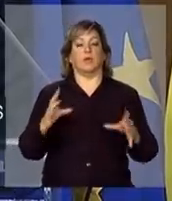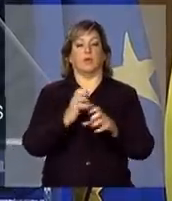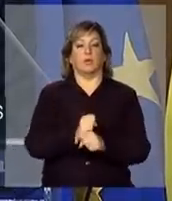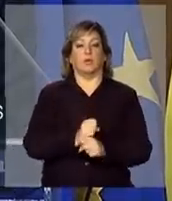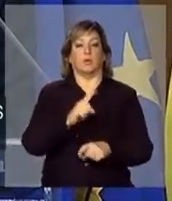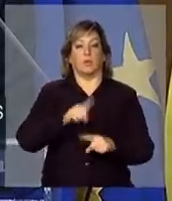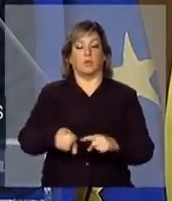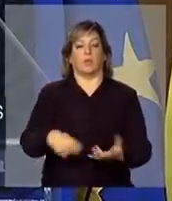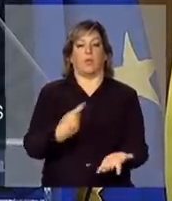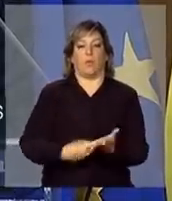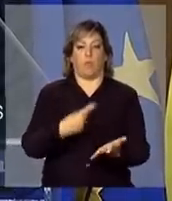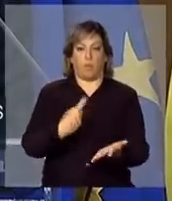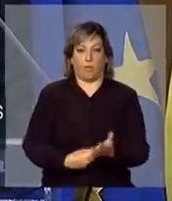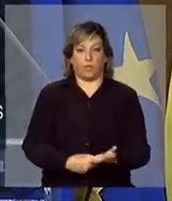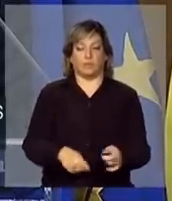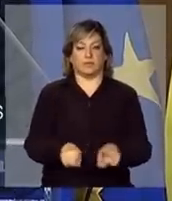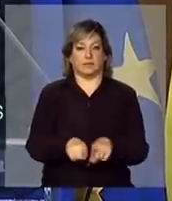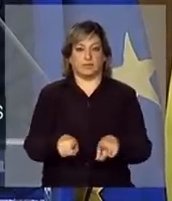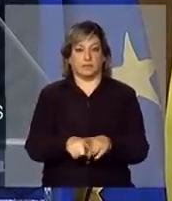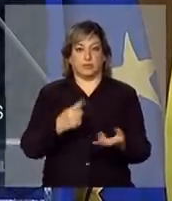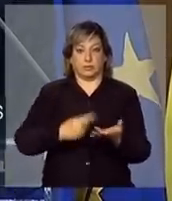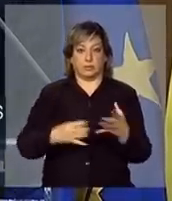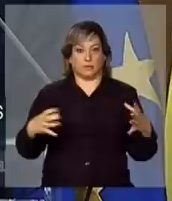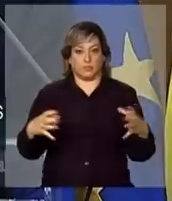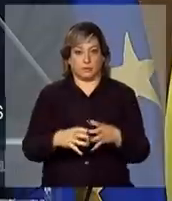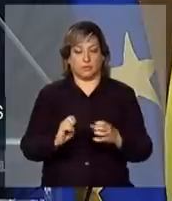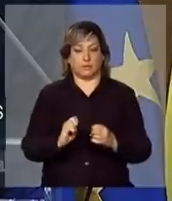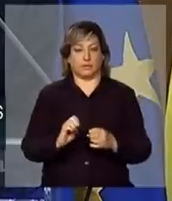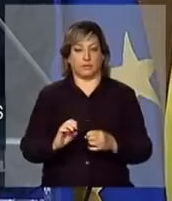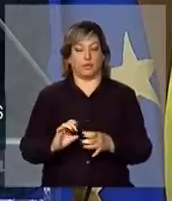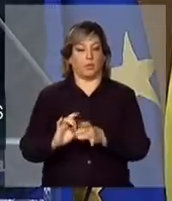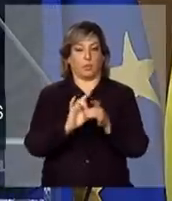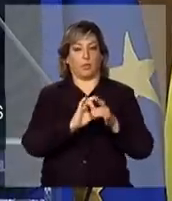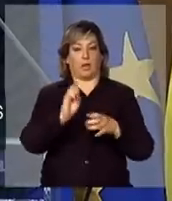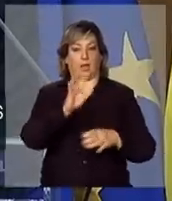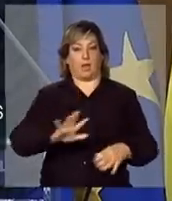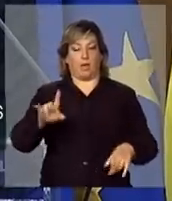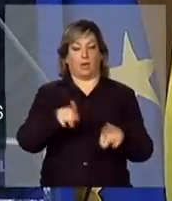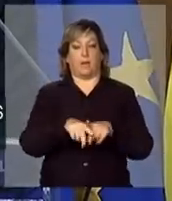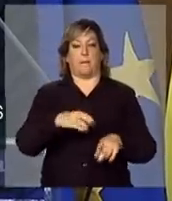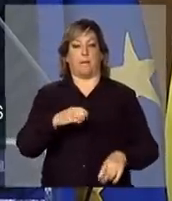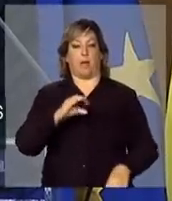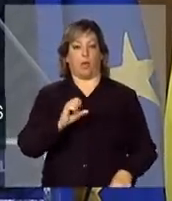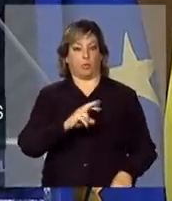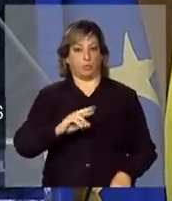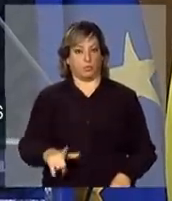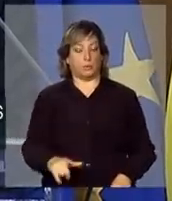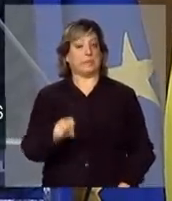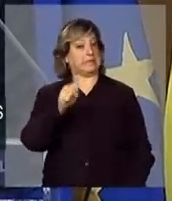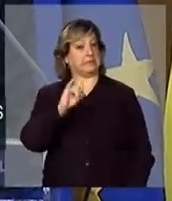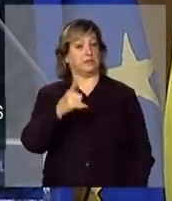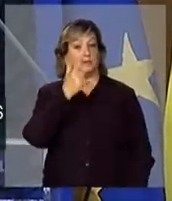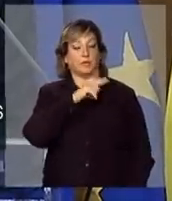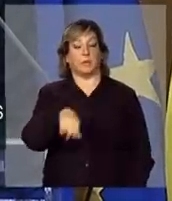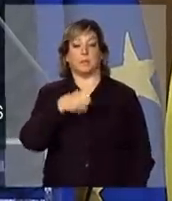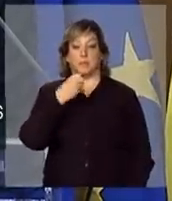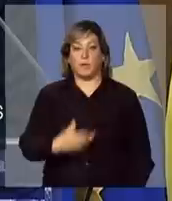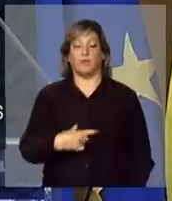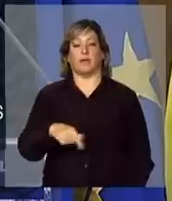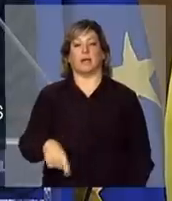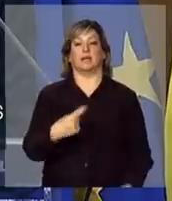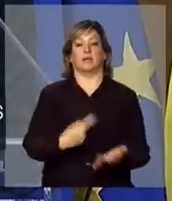o acordo de associação entre a União Europeia e o Mercosul. Se ultimado, esse acordo abriria novas